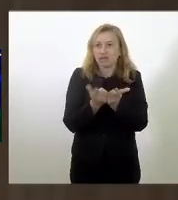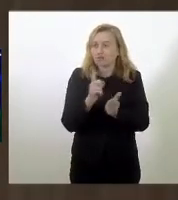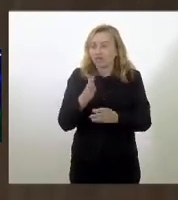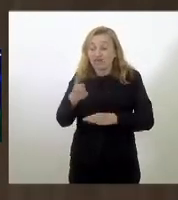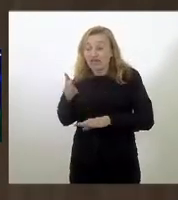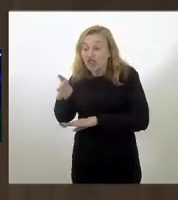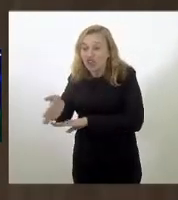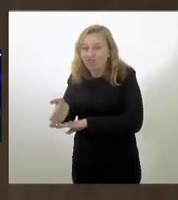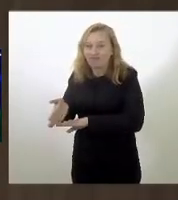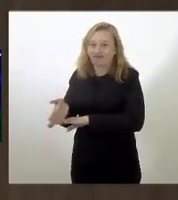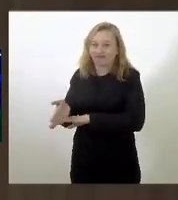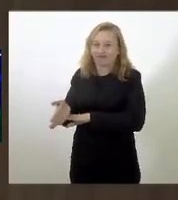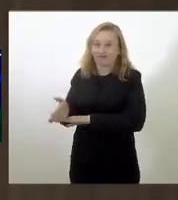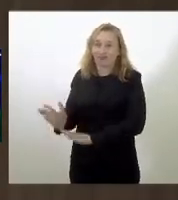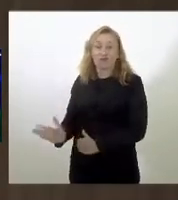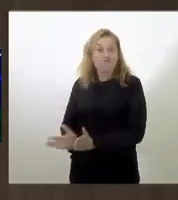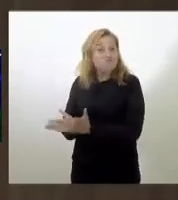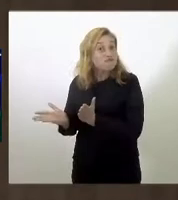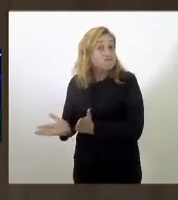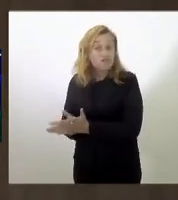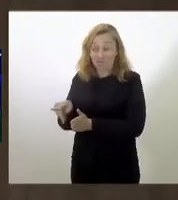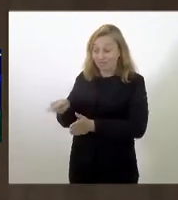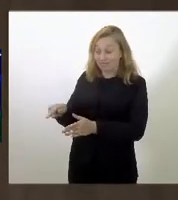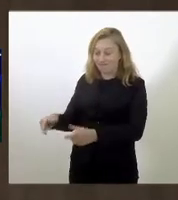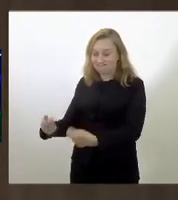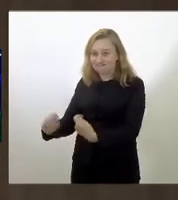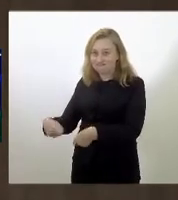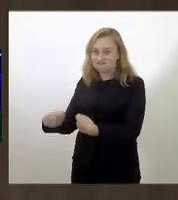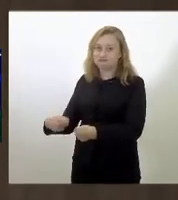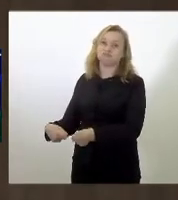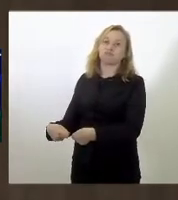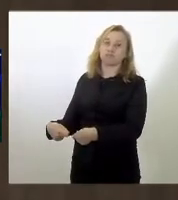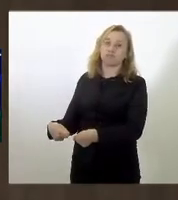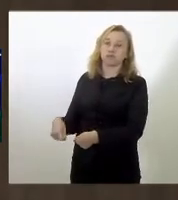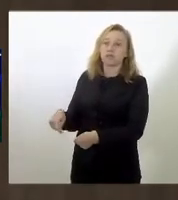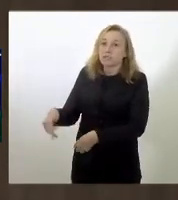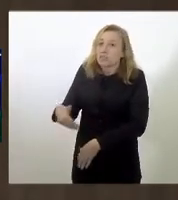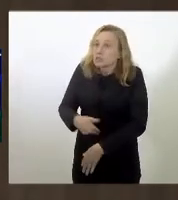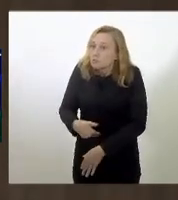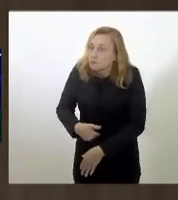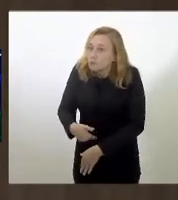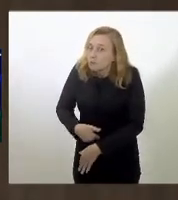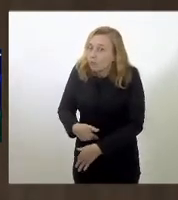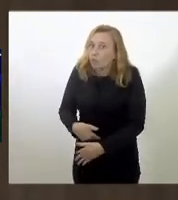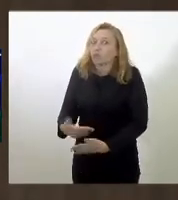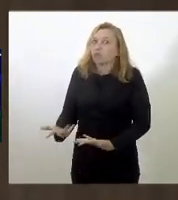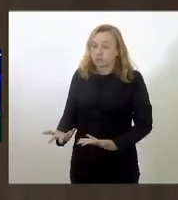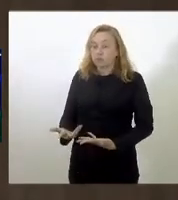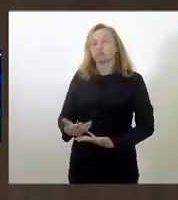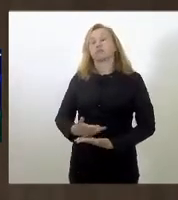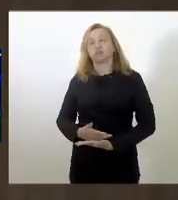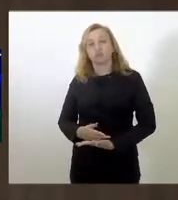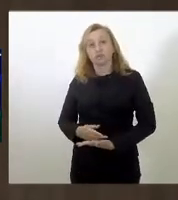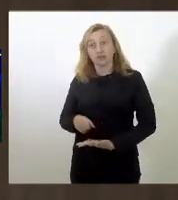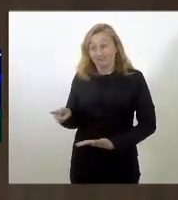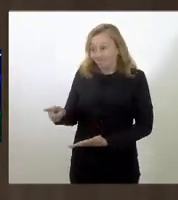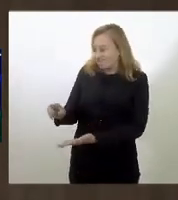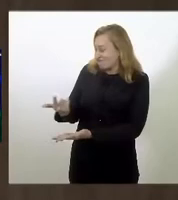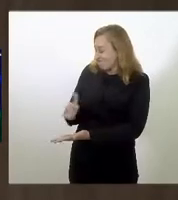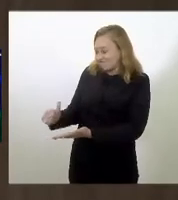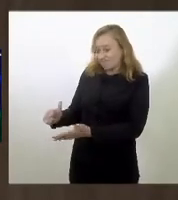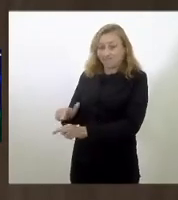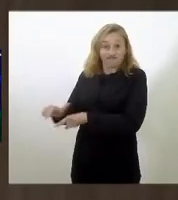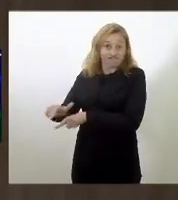lá na pontinha, naquele que precisa, naquele que está passando dificuldades, naquele que está